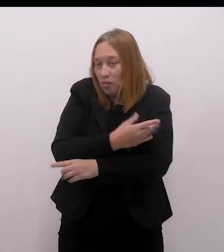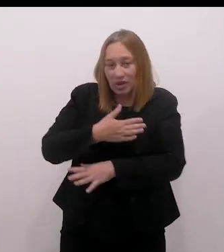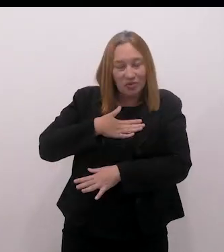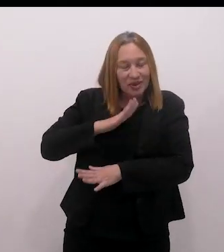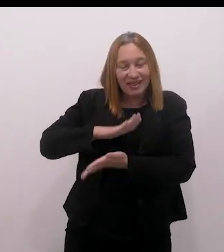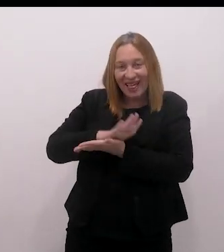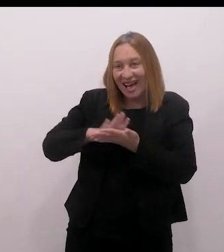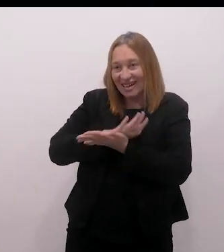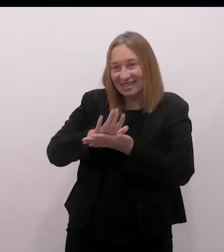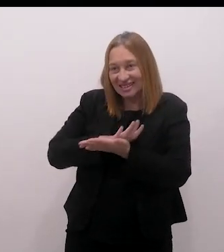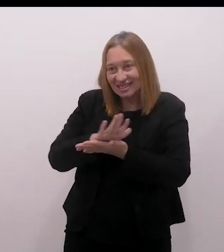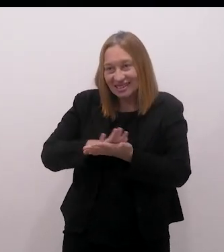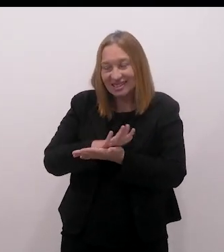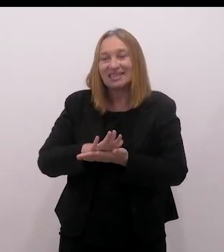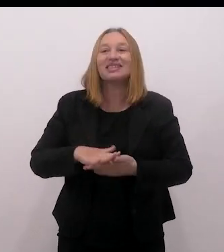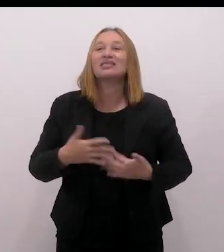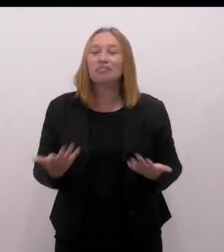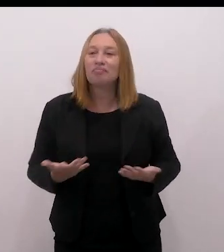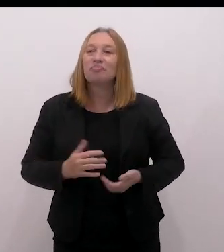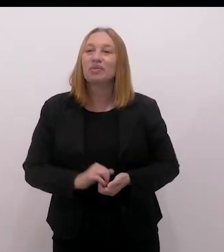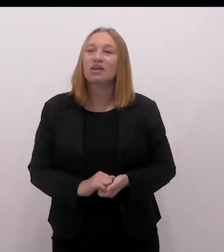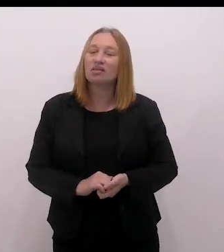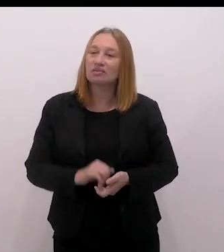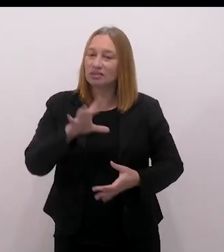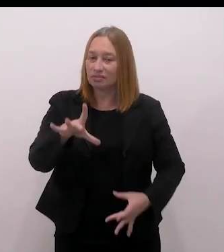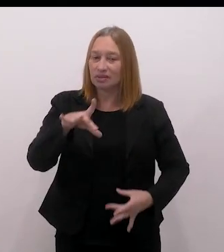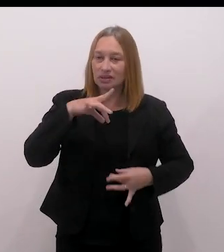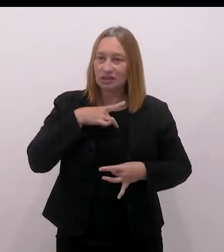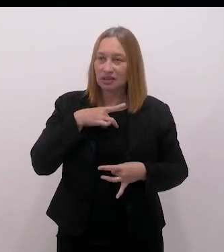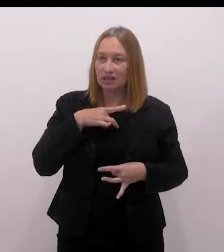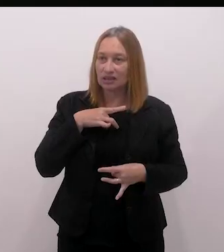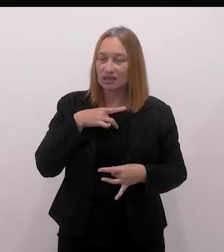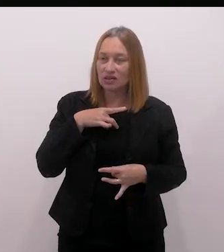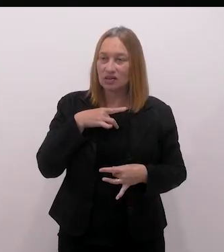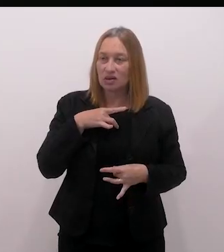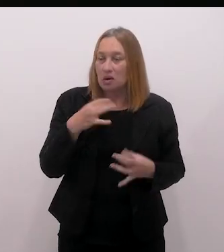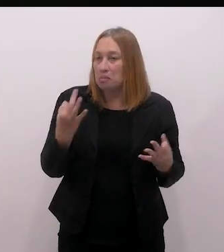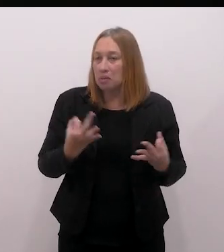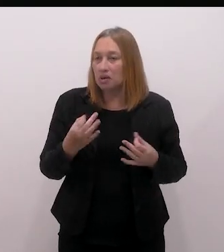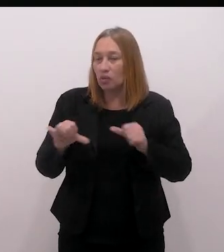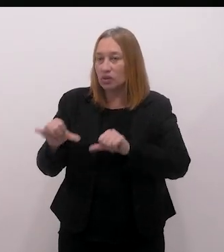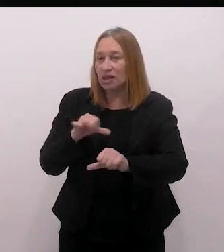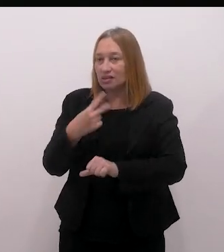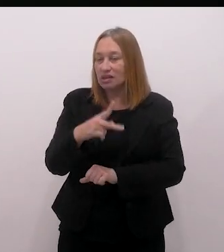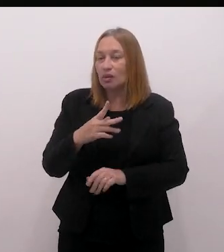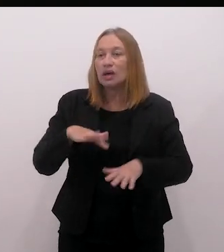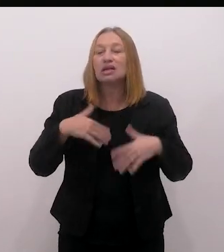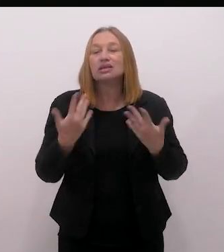ver comigo, gente. Não tem nada a ver comigo. E por onde Ela você é um começa? alter ego. Na hora que você pega um personagem